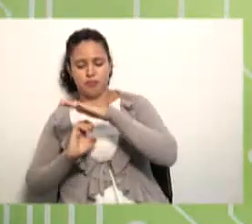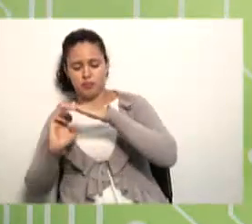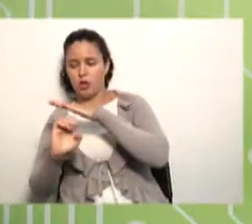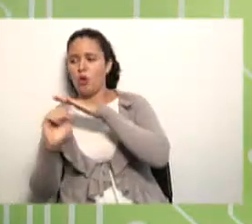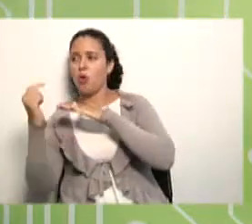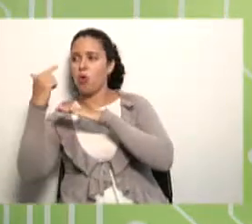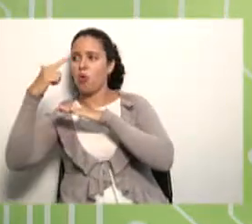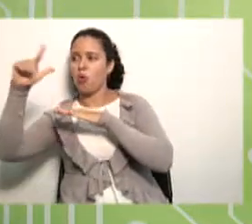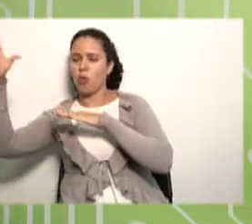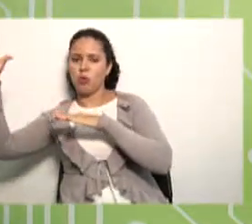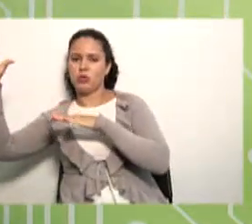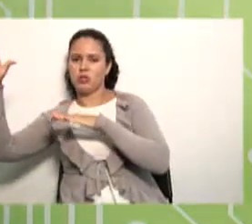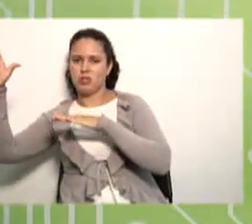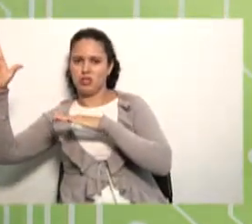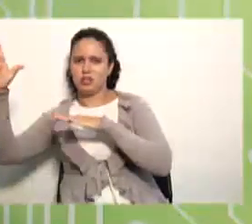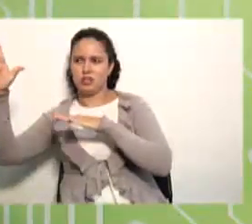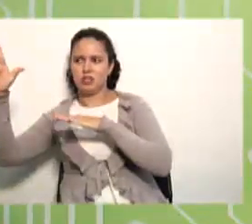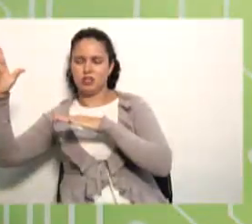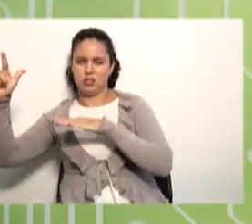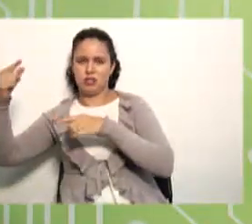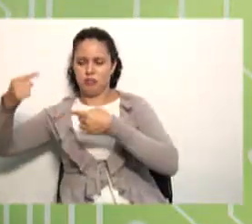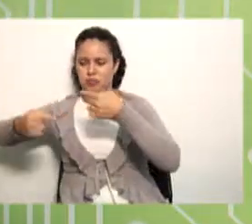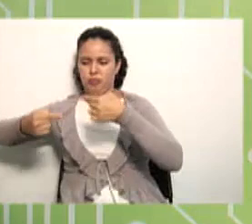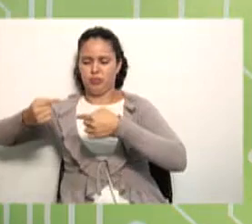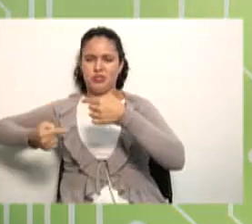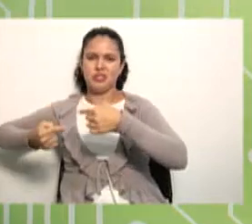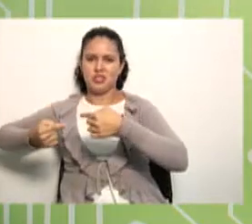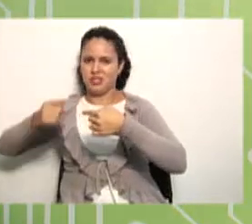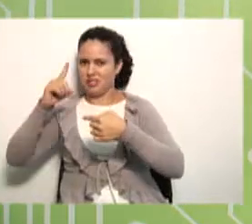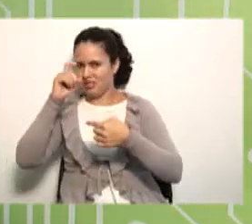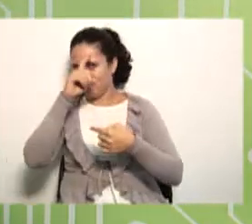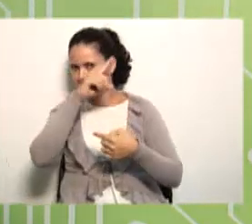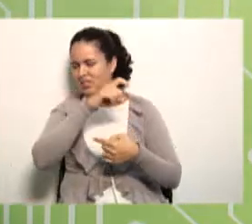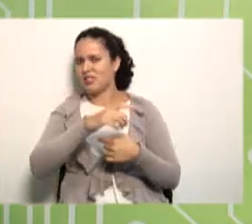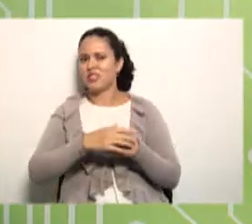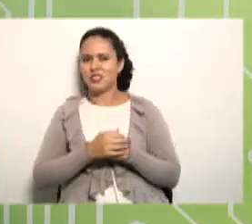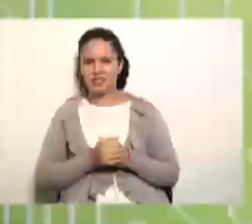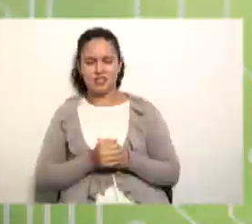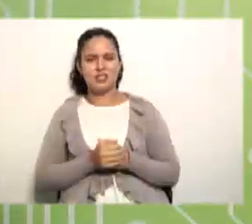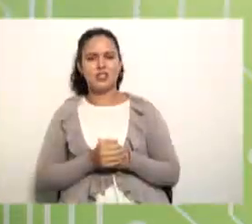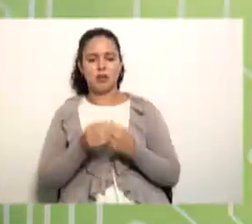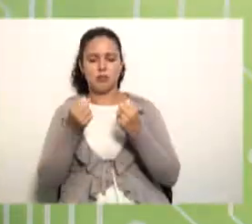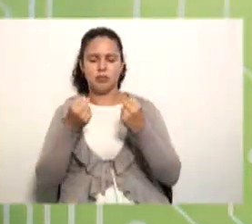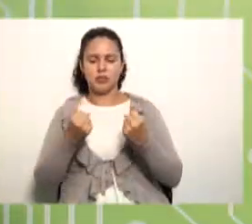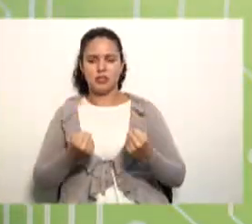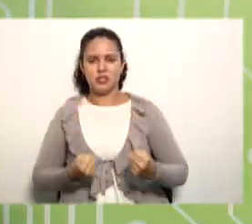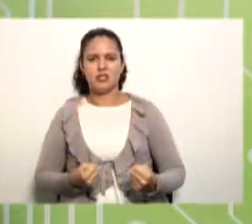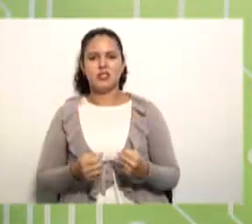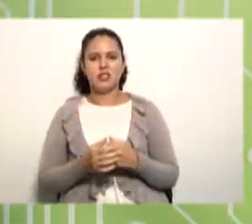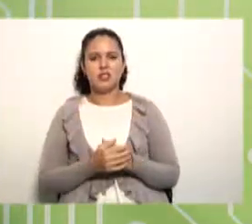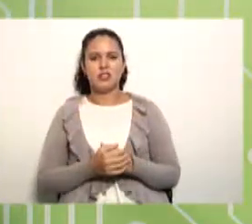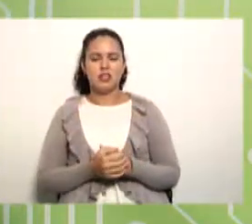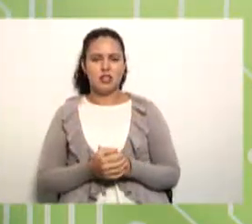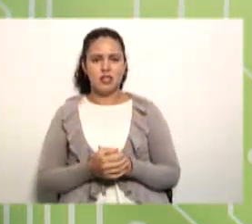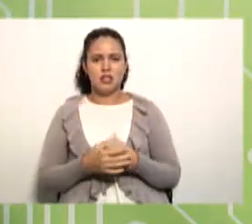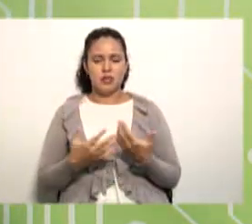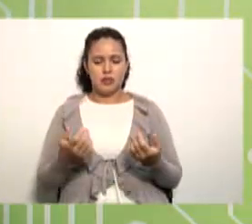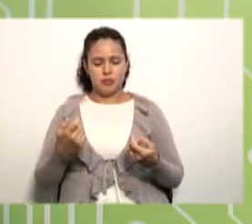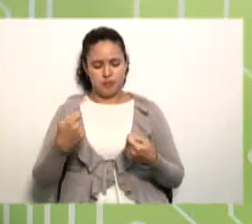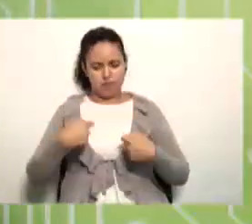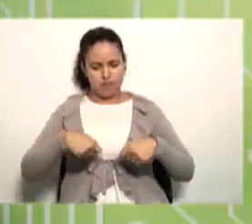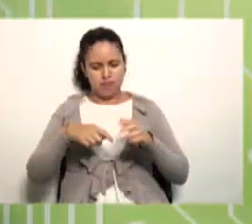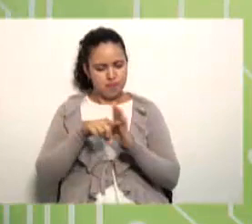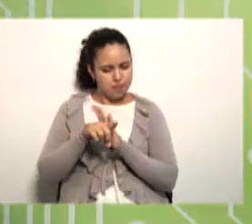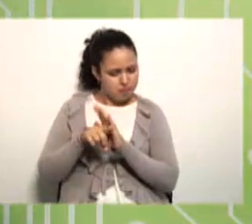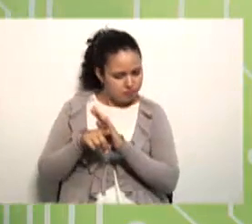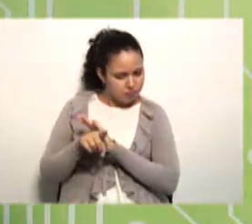fazer a produção de energia? Como você vai fazer a distribuição? Existem questões que são muito pesadas, ligadas a esse ganho de escala. Você